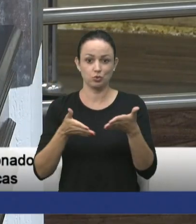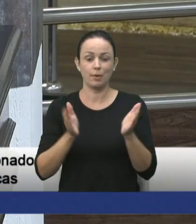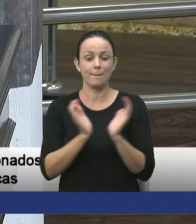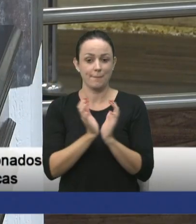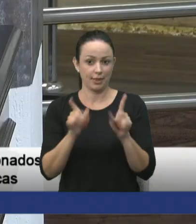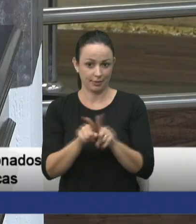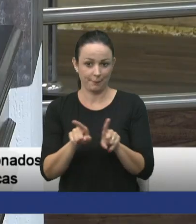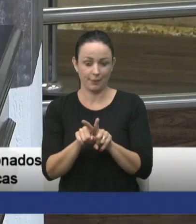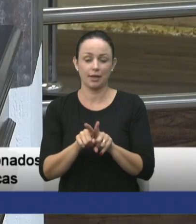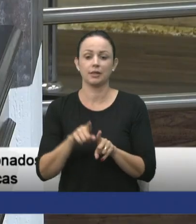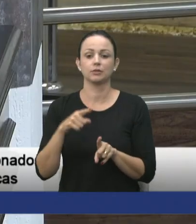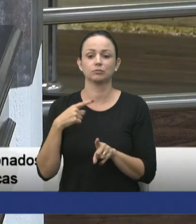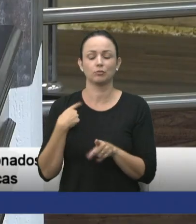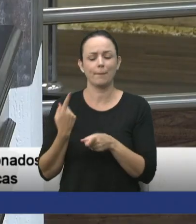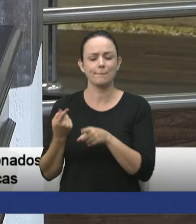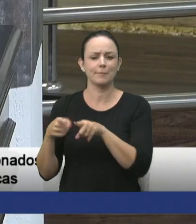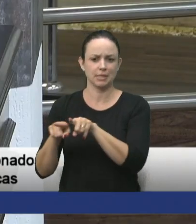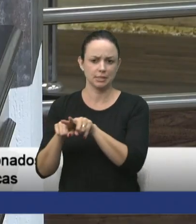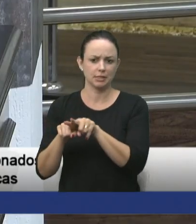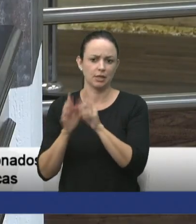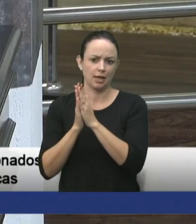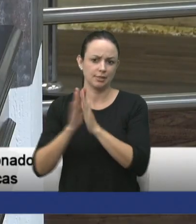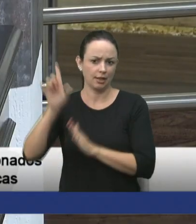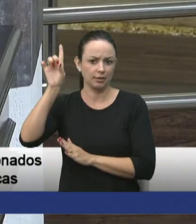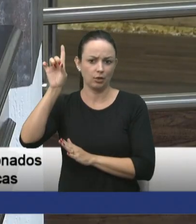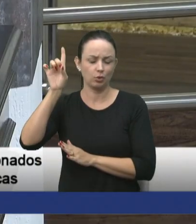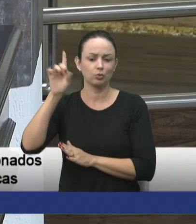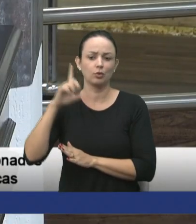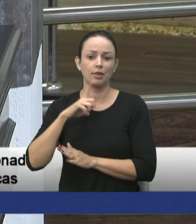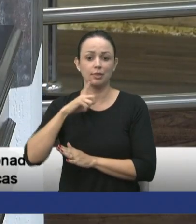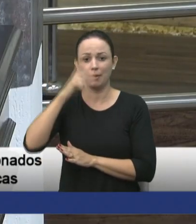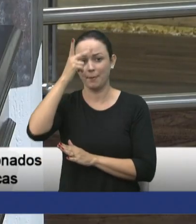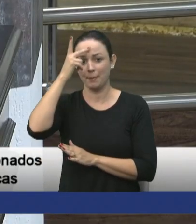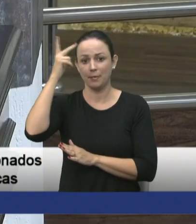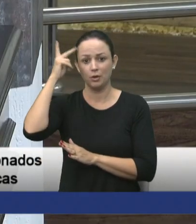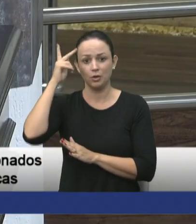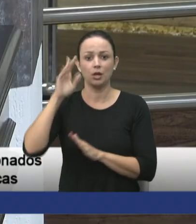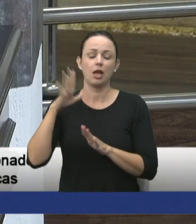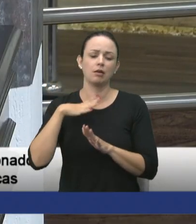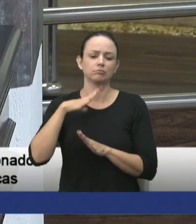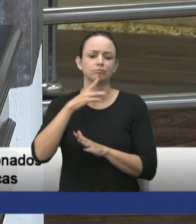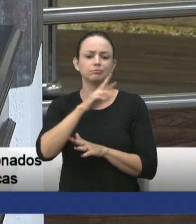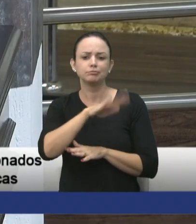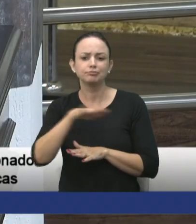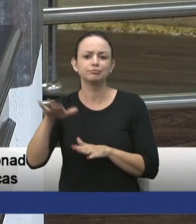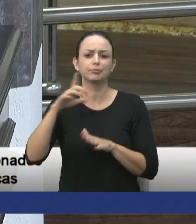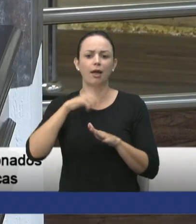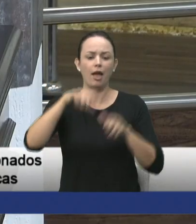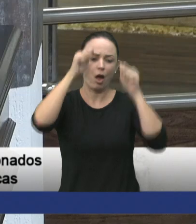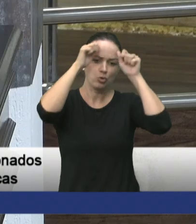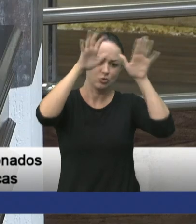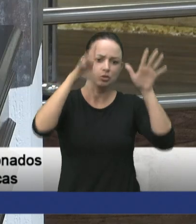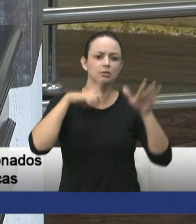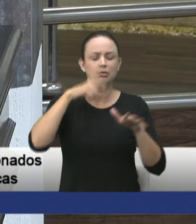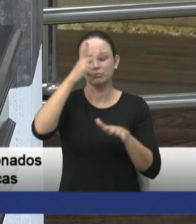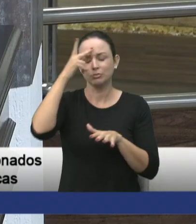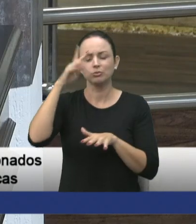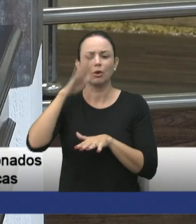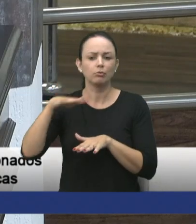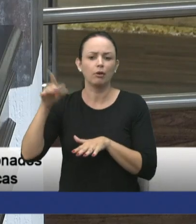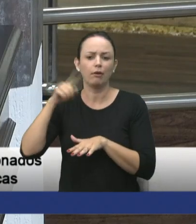que nós somos parceiros, graças a Deus. Tem público que é a escola do autista, tem público que é a pai, está tudo certo. Nós não